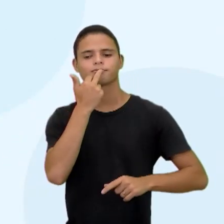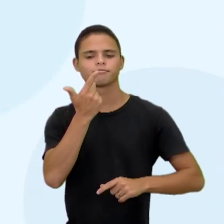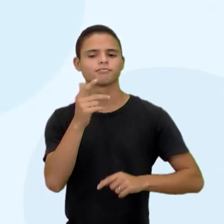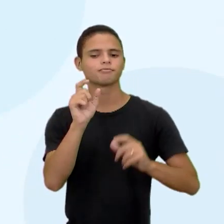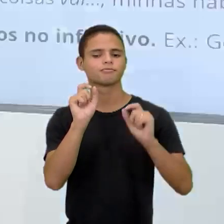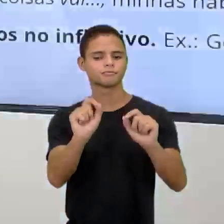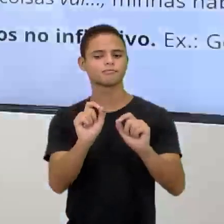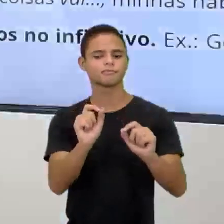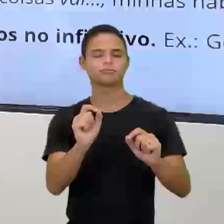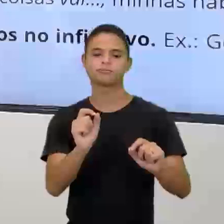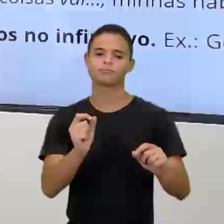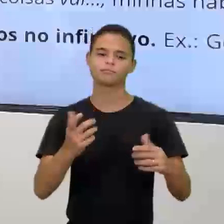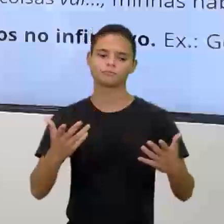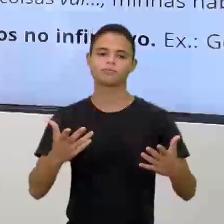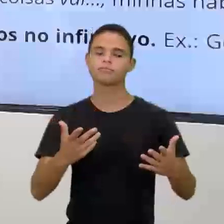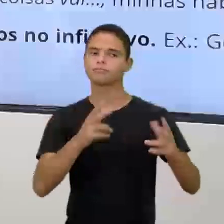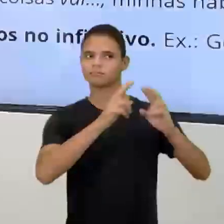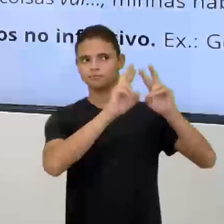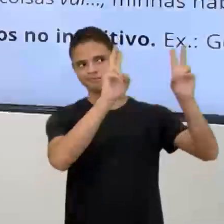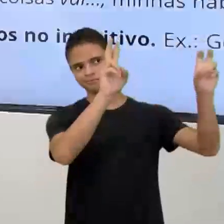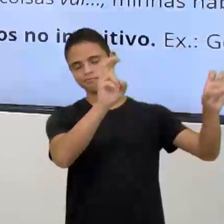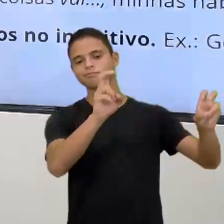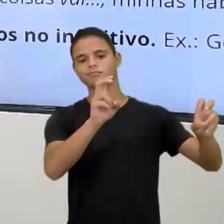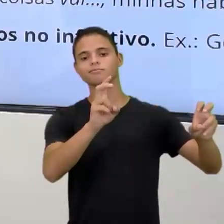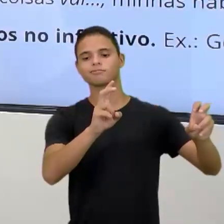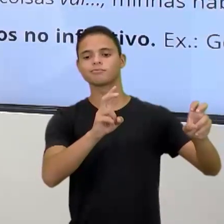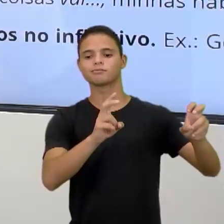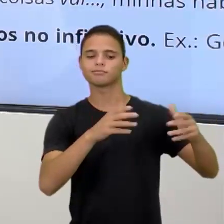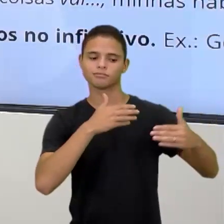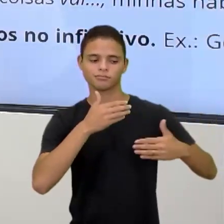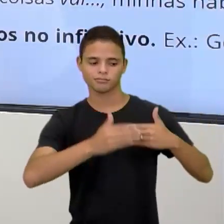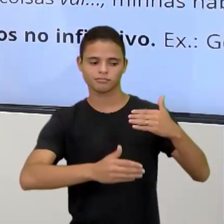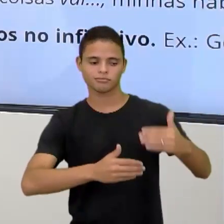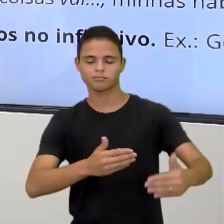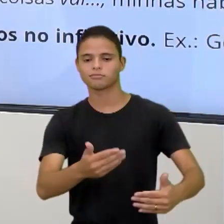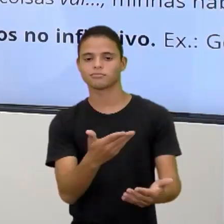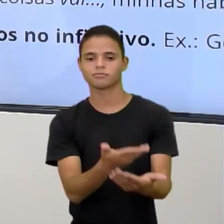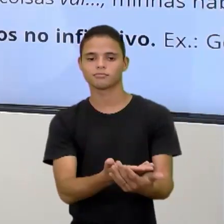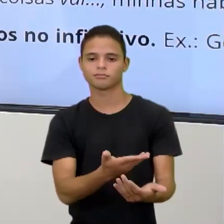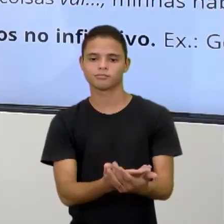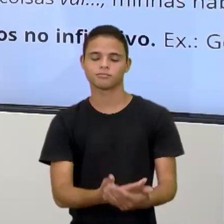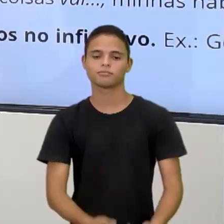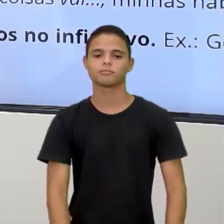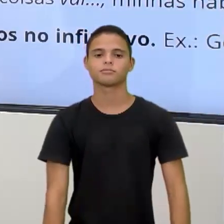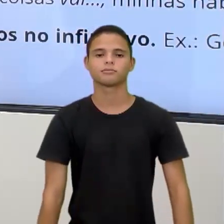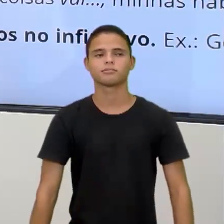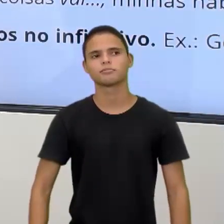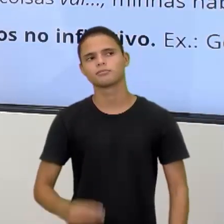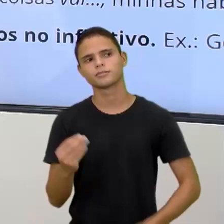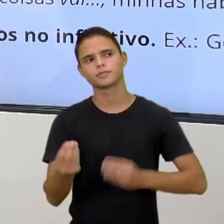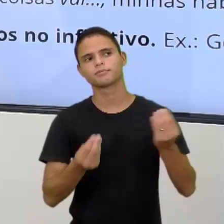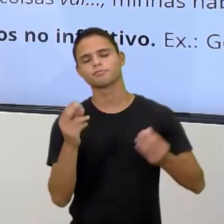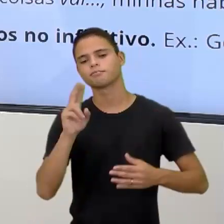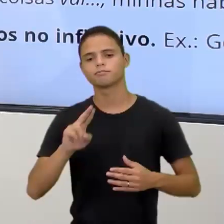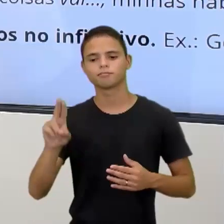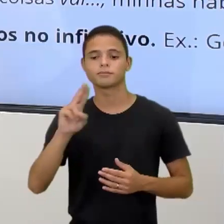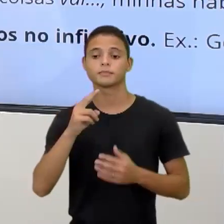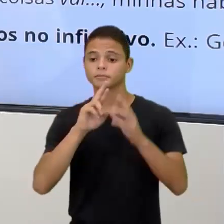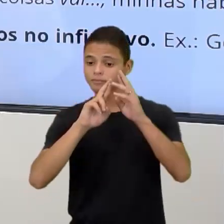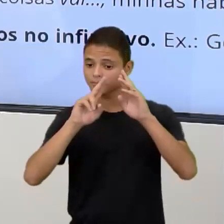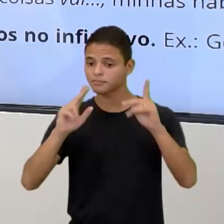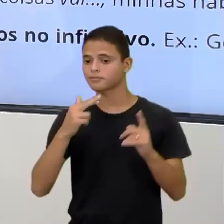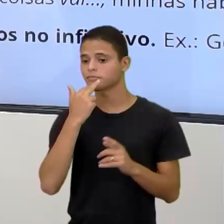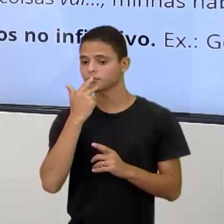quê? Porque é o assunto dessa sequência de aulas, né? Falar sobre como usar as variedades